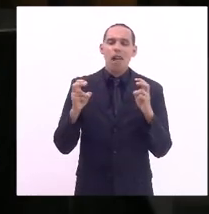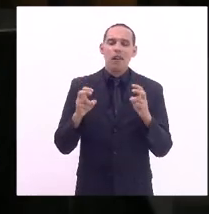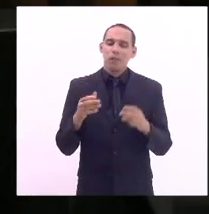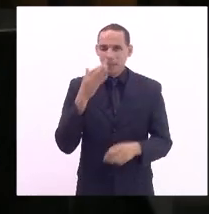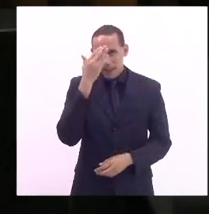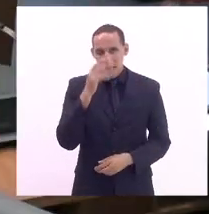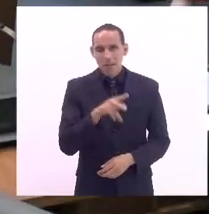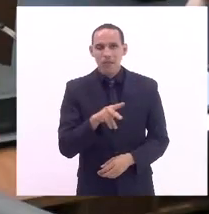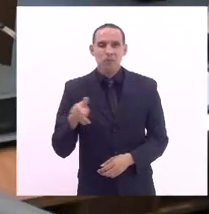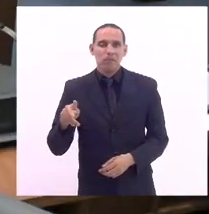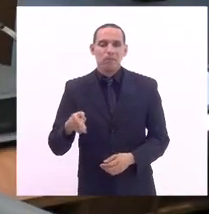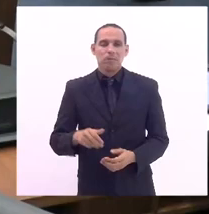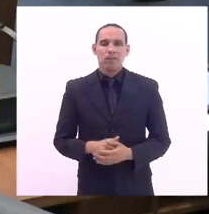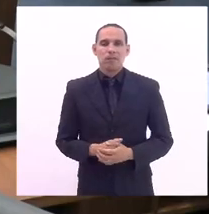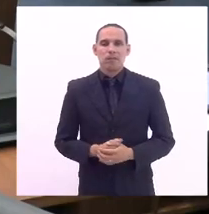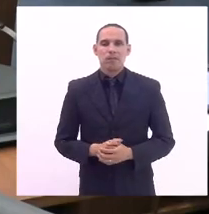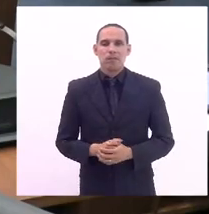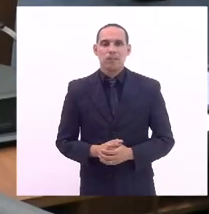senhora presidente.